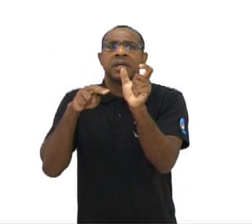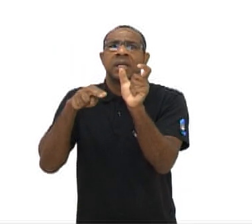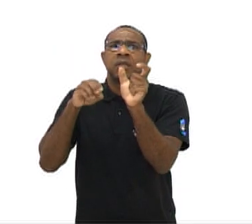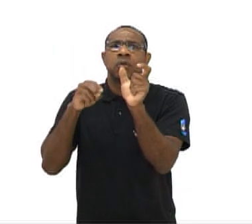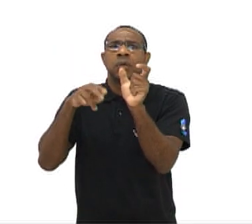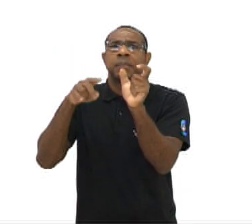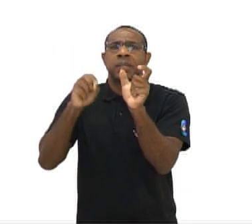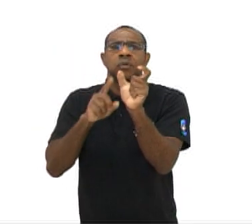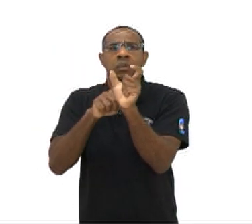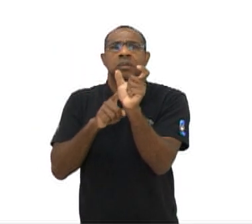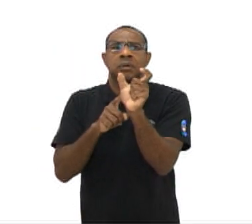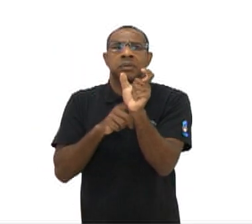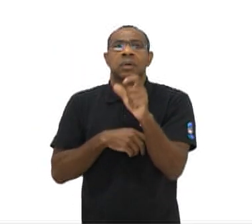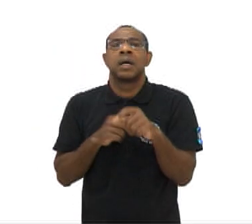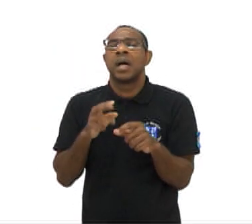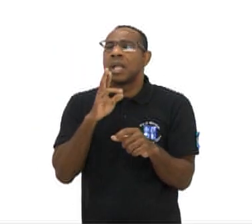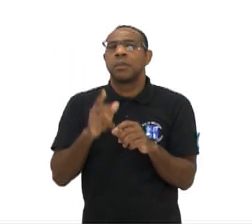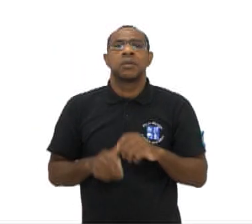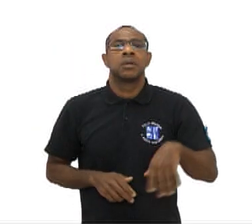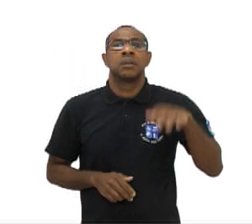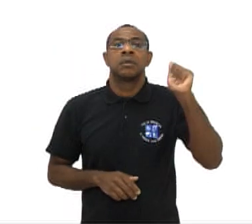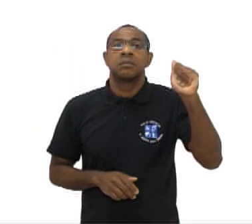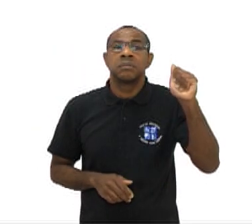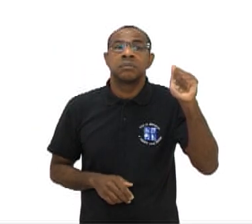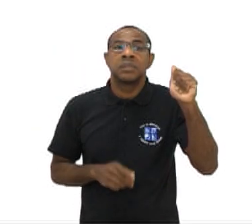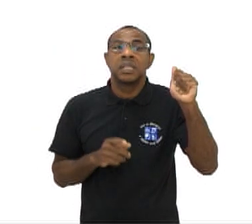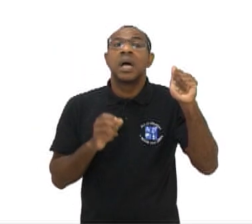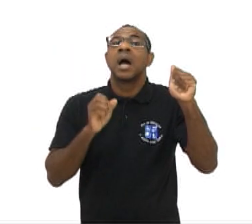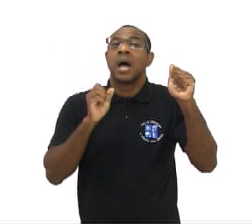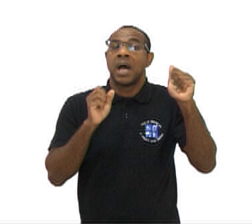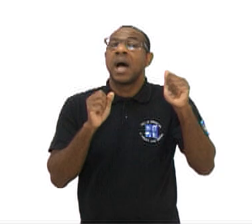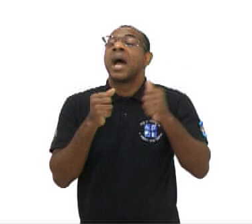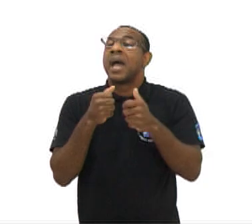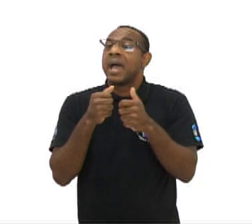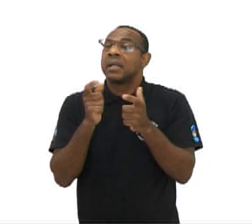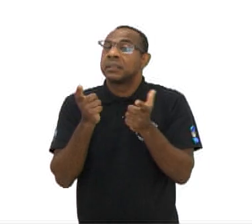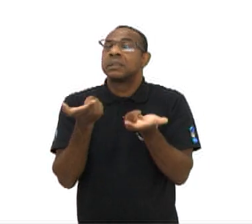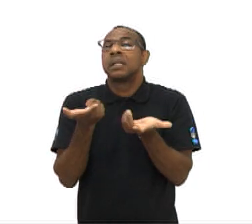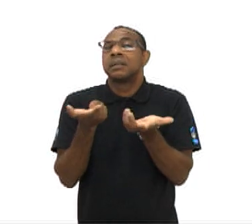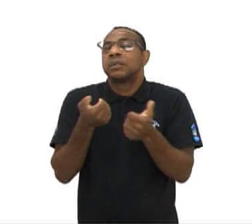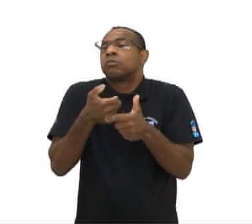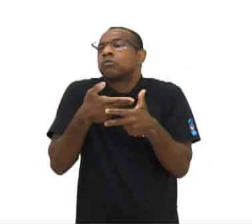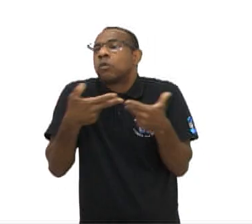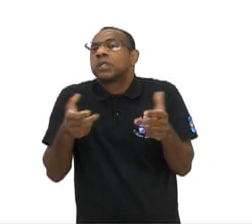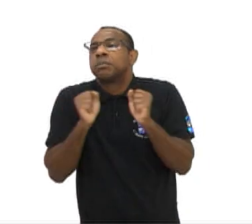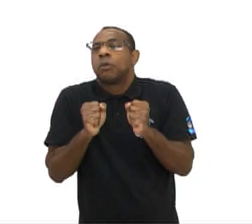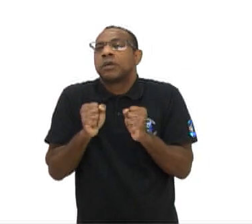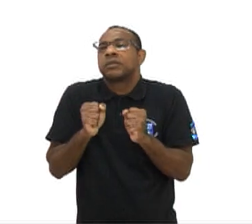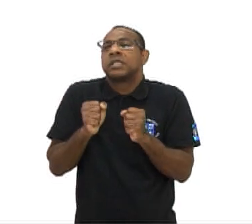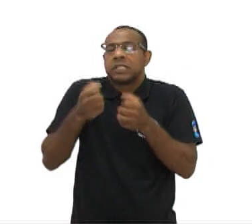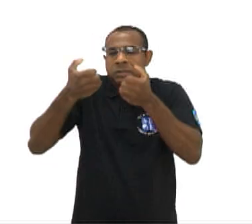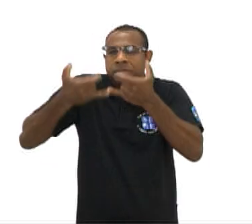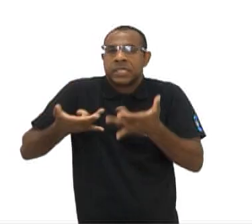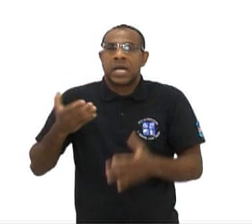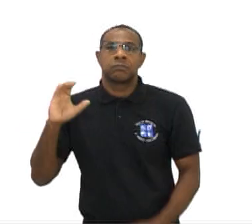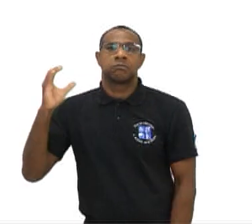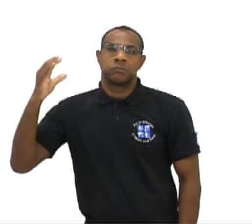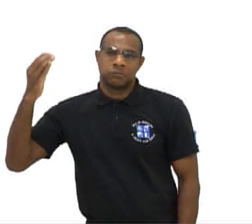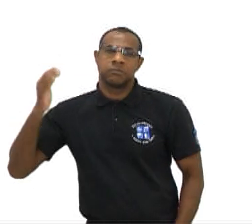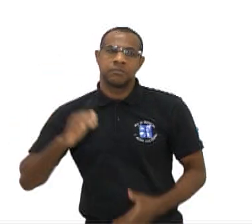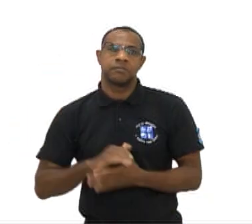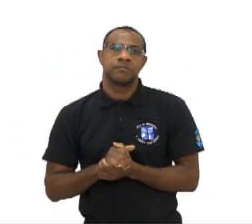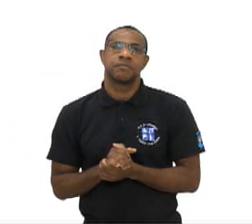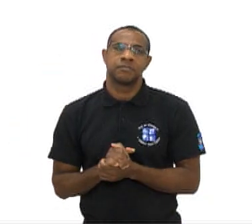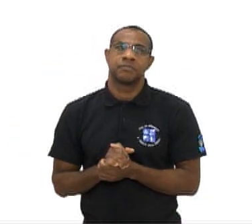resposta a letra B, algo que pode ser explicado cientificamente. Então, o fenômeno é